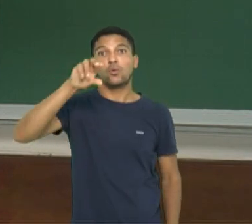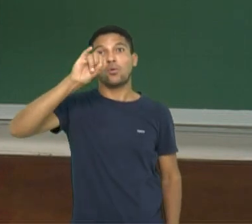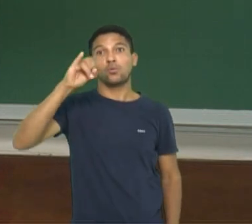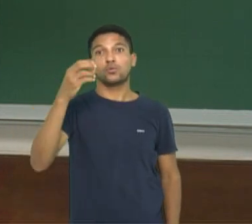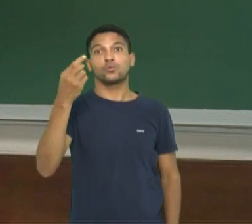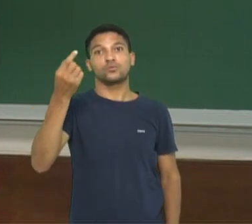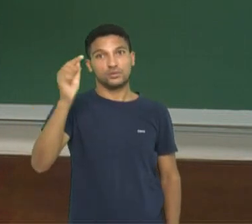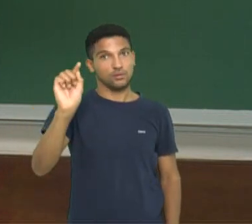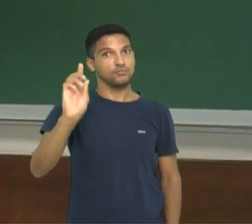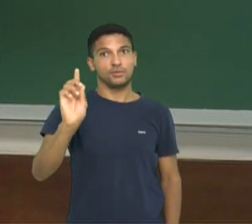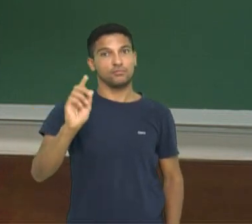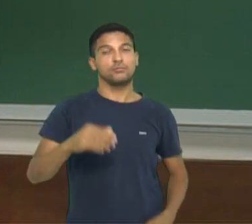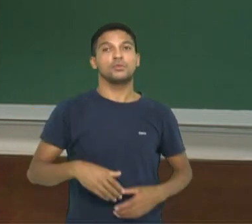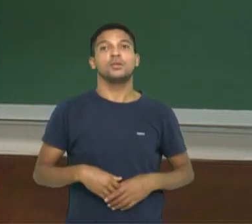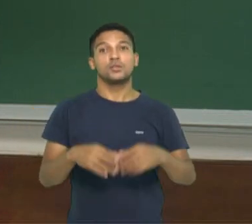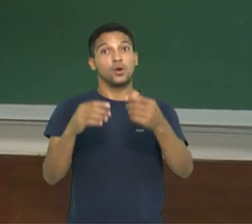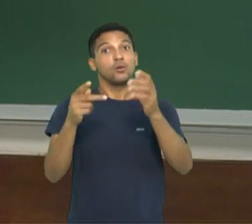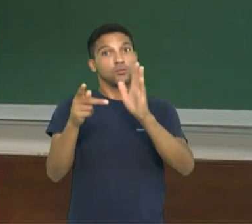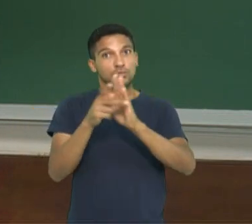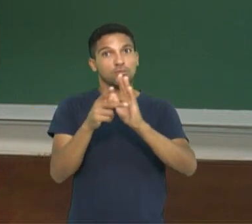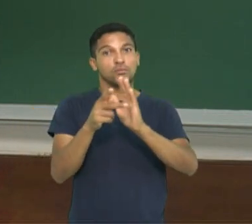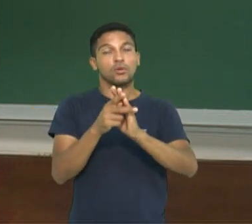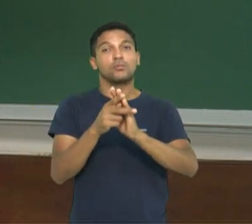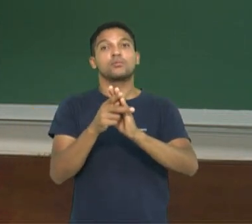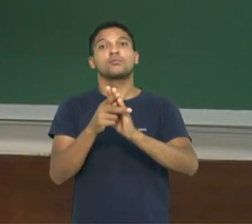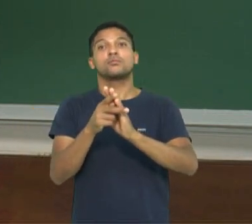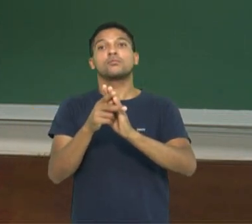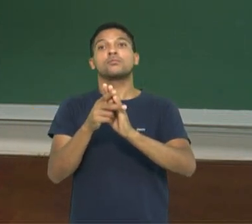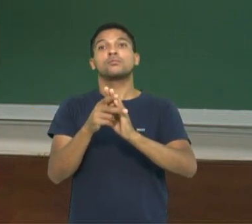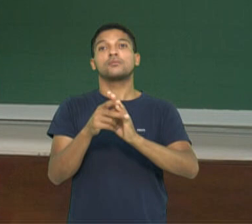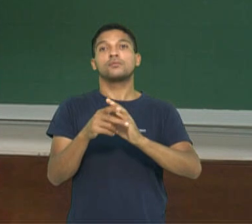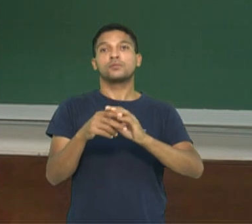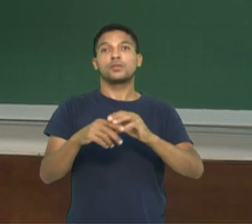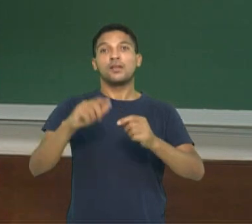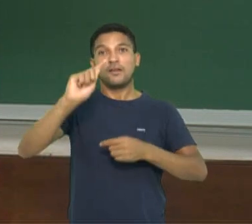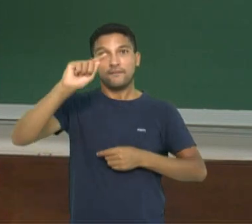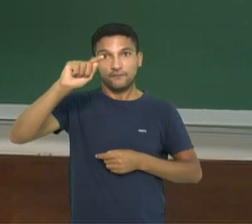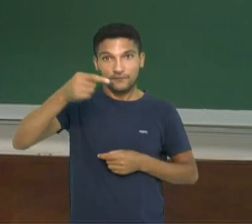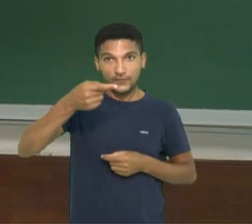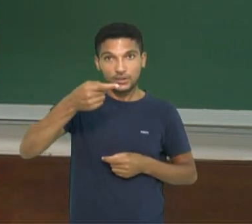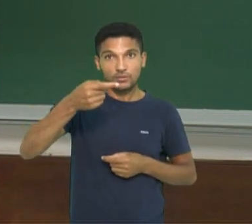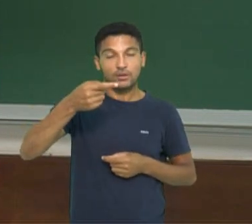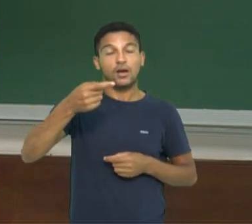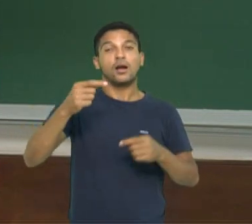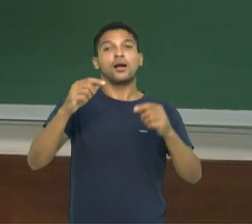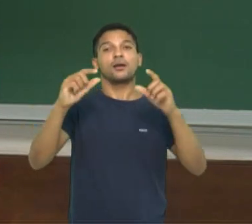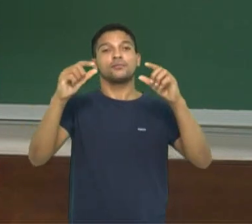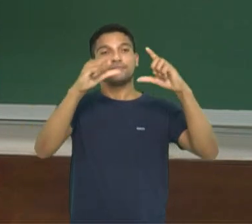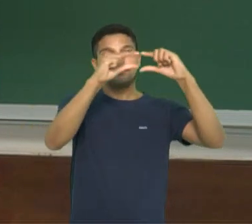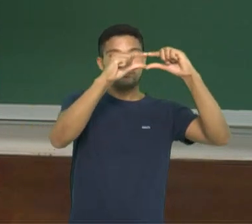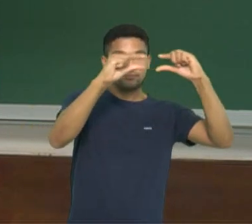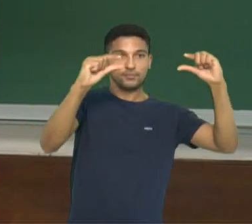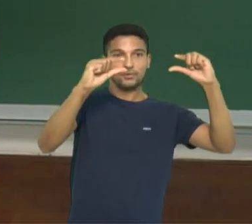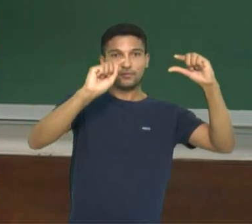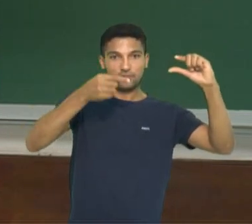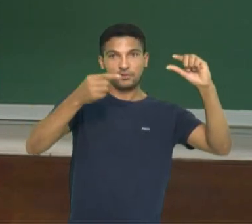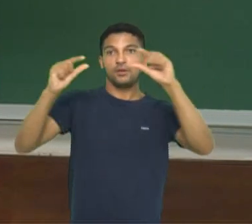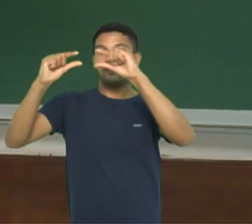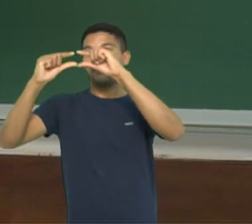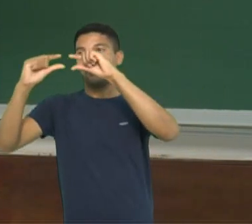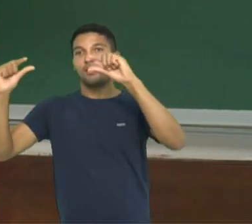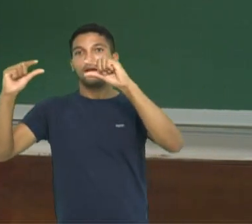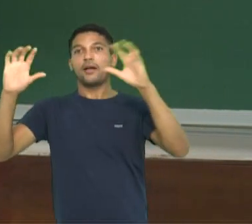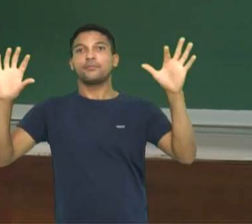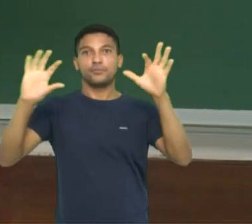vírgula ou ponto final fazendo a união de orações, a gente tem que elas são orações coordenadas assindéticas,